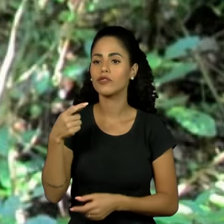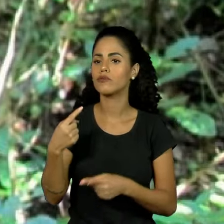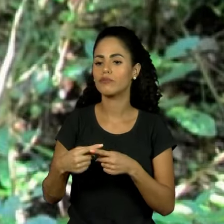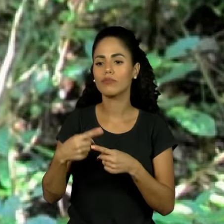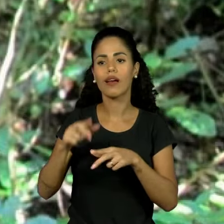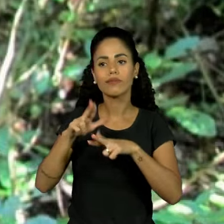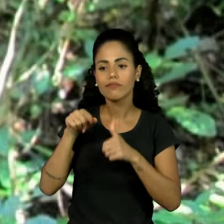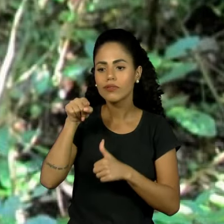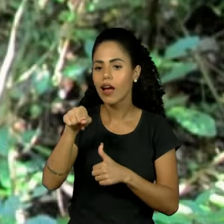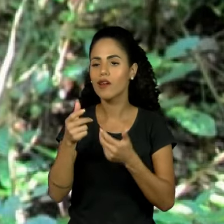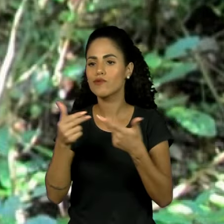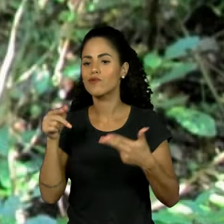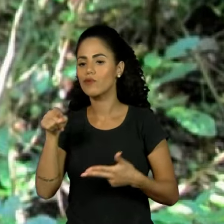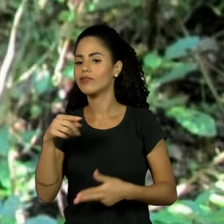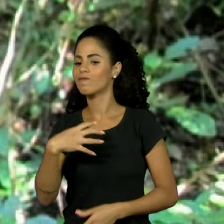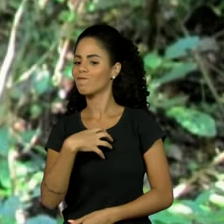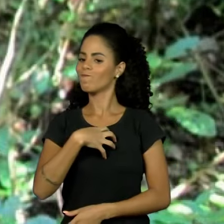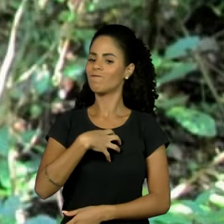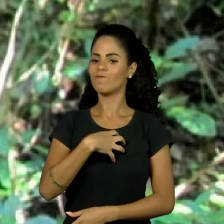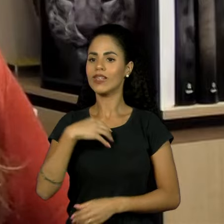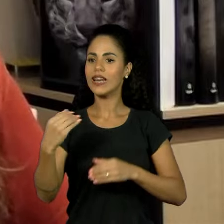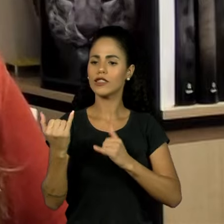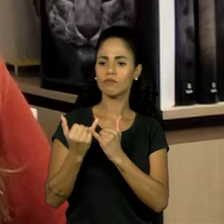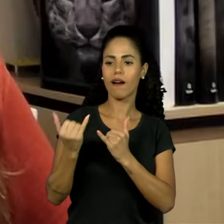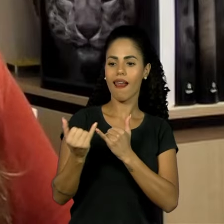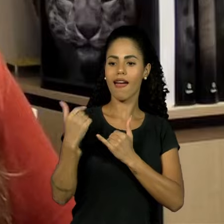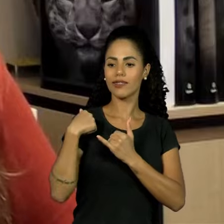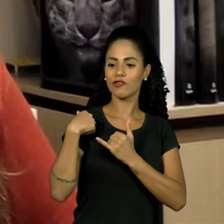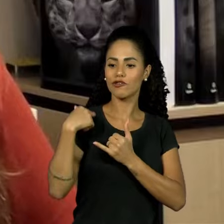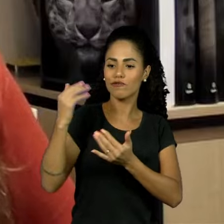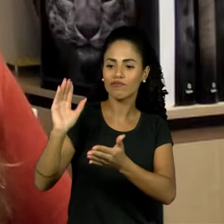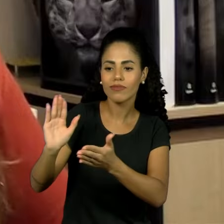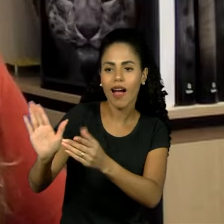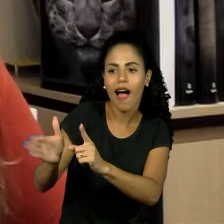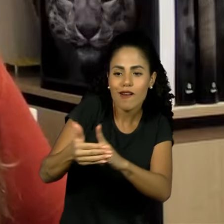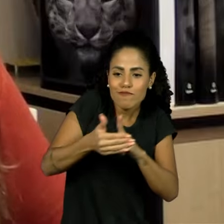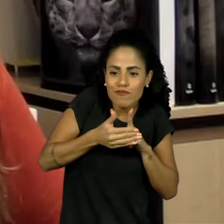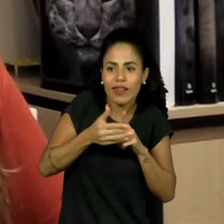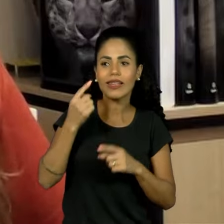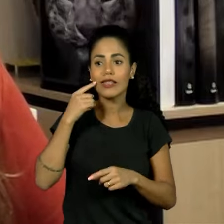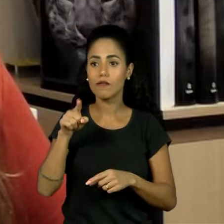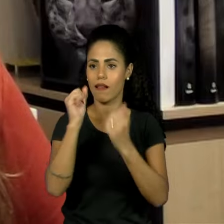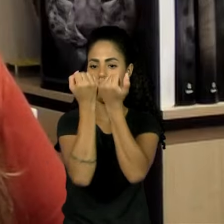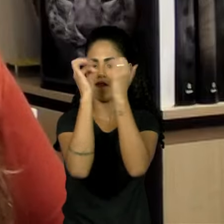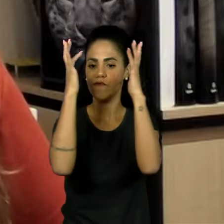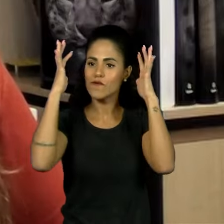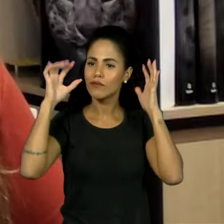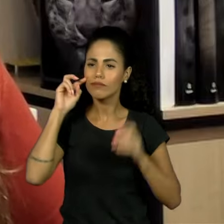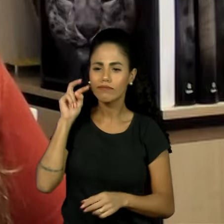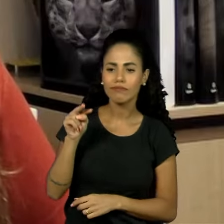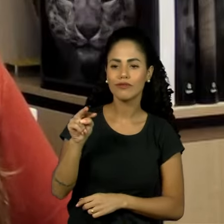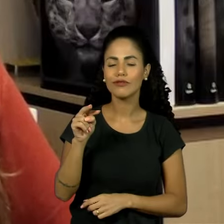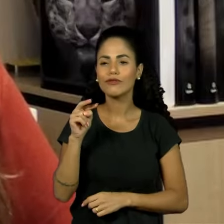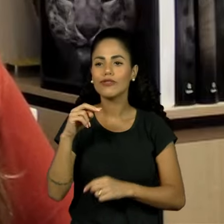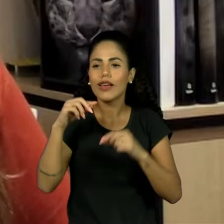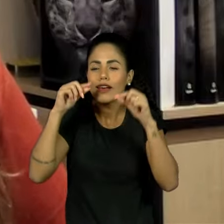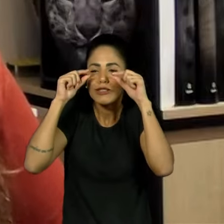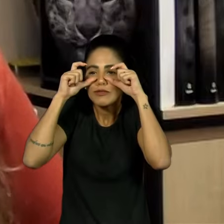pela similaridade que eles têm com a gente, né, enquanto espécie humana. Então, chegar na floresta, ver aqueles olhos